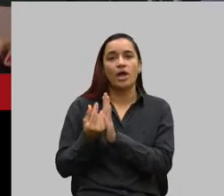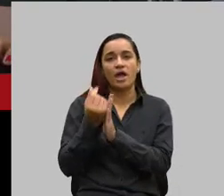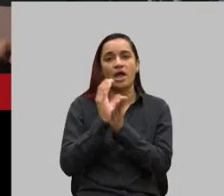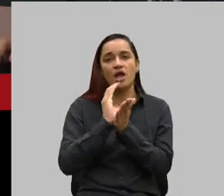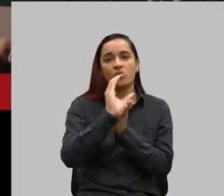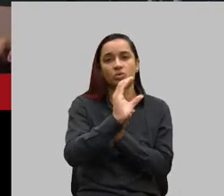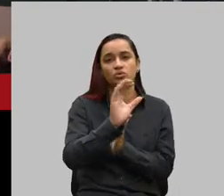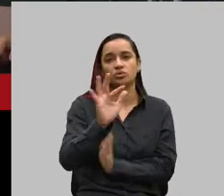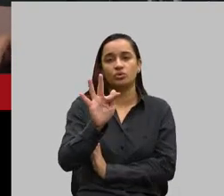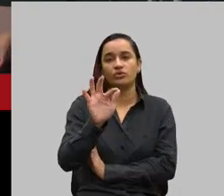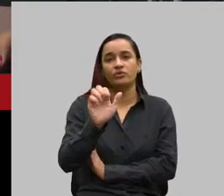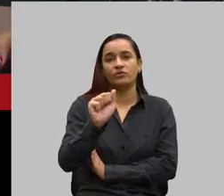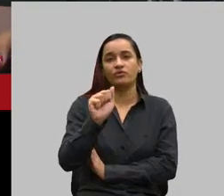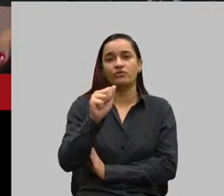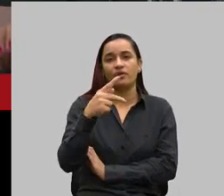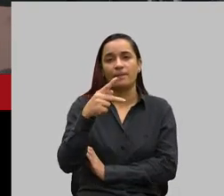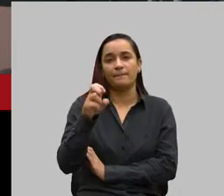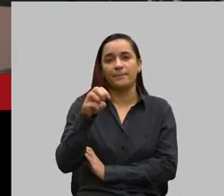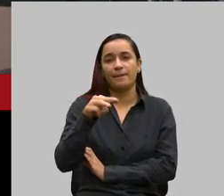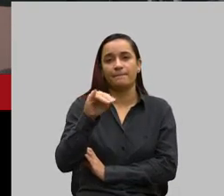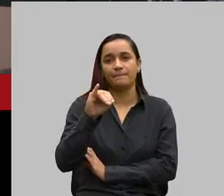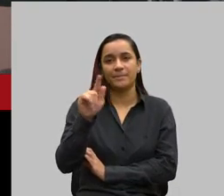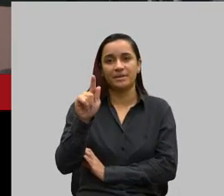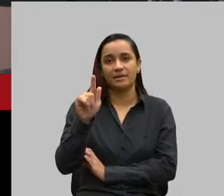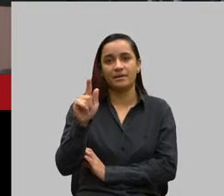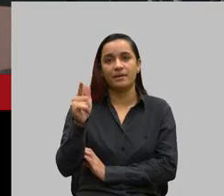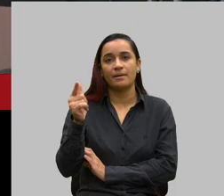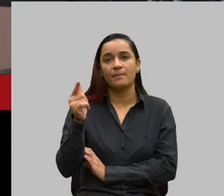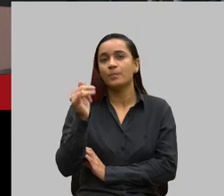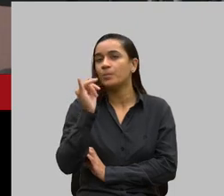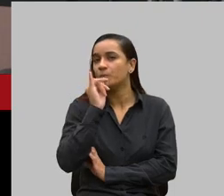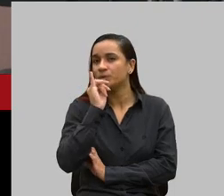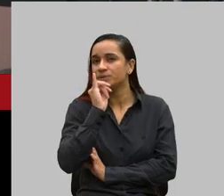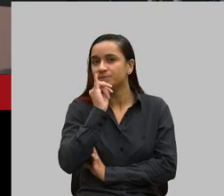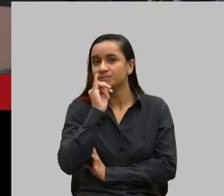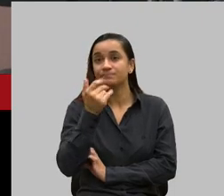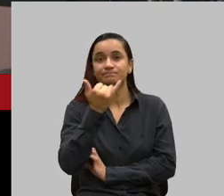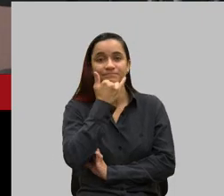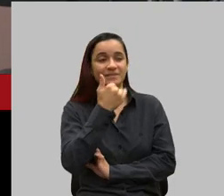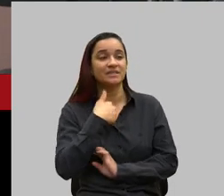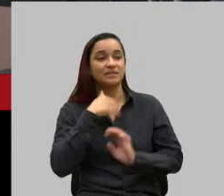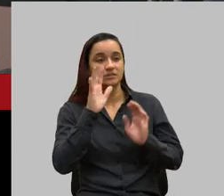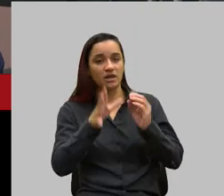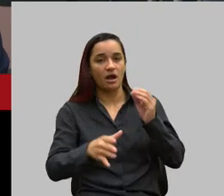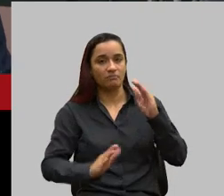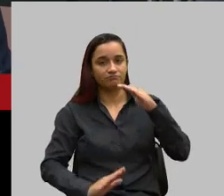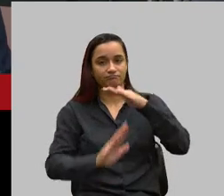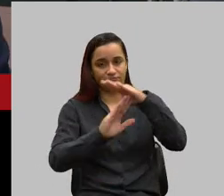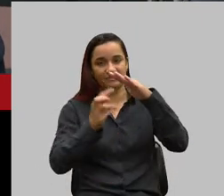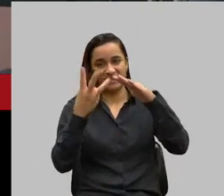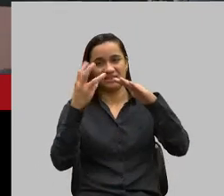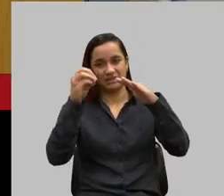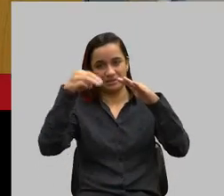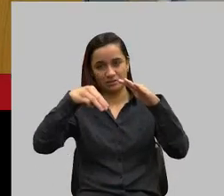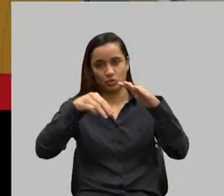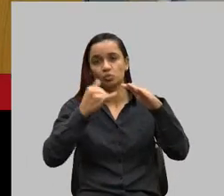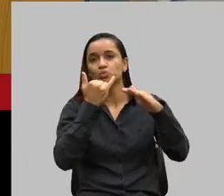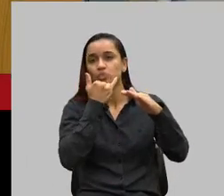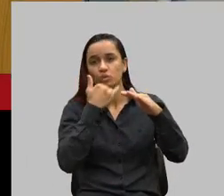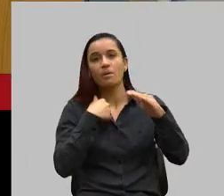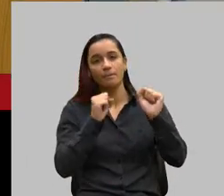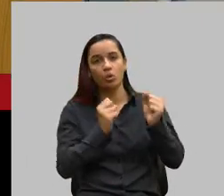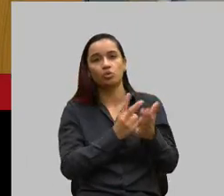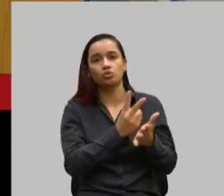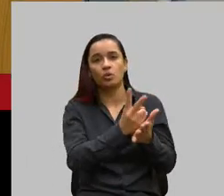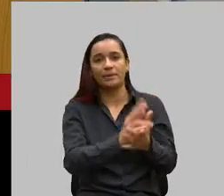para por exemplo e só para comunicar que deu os 30 minutos Mas pode continuar sua apresentação Muito obrigado